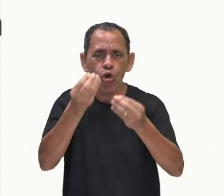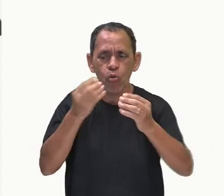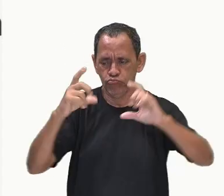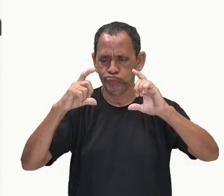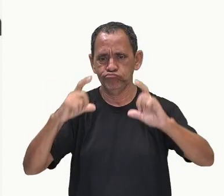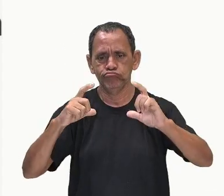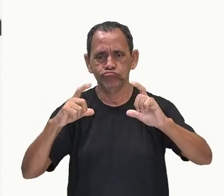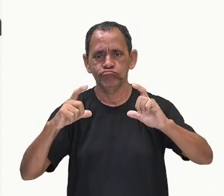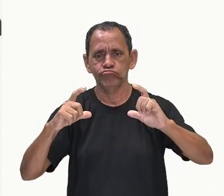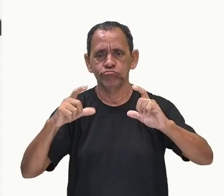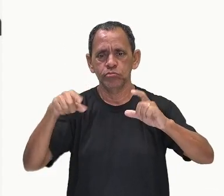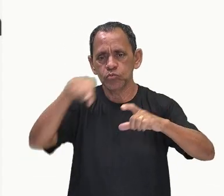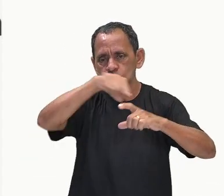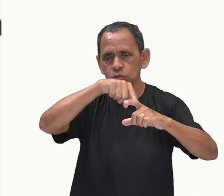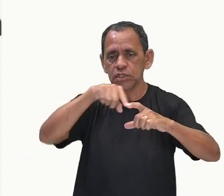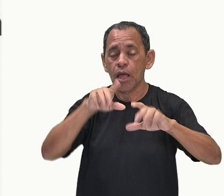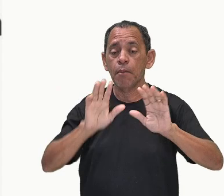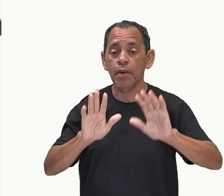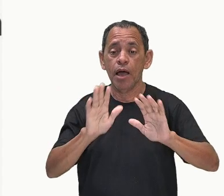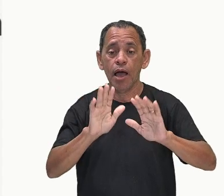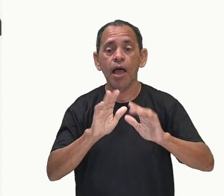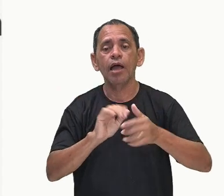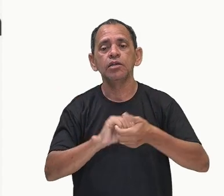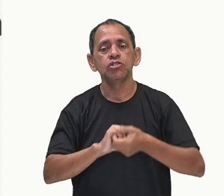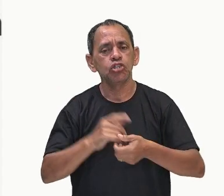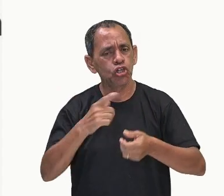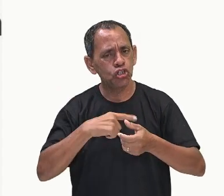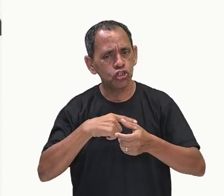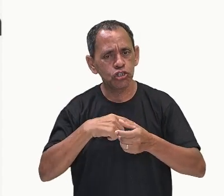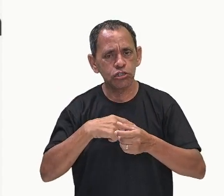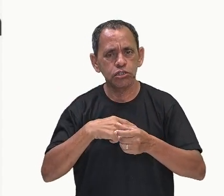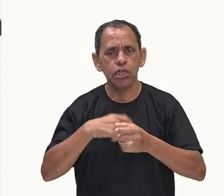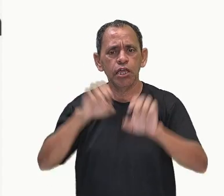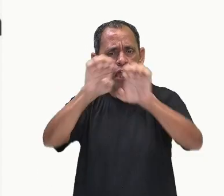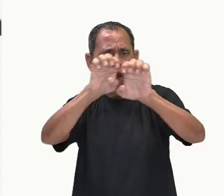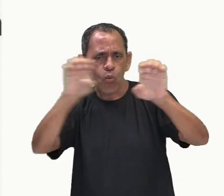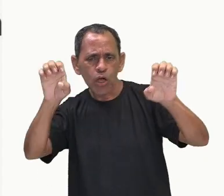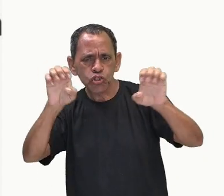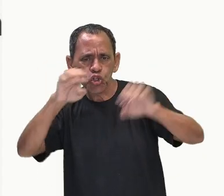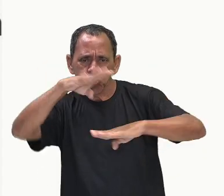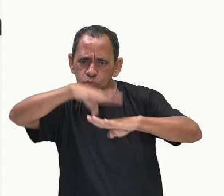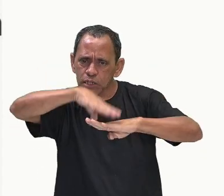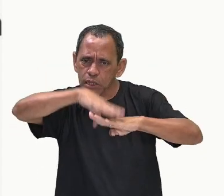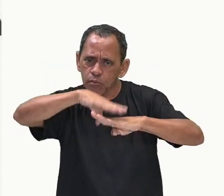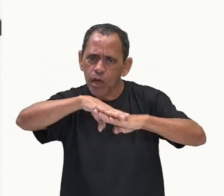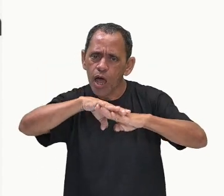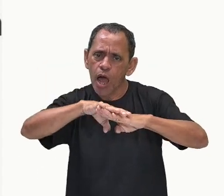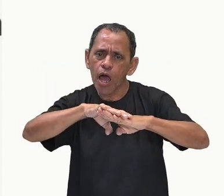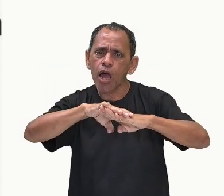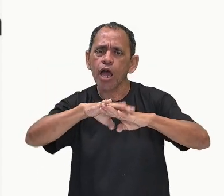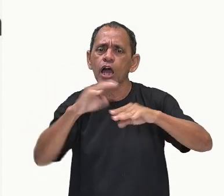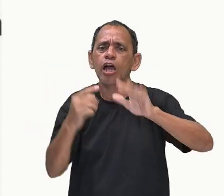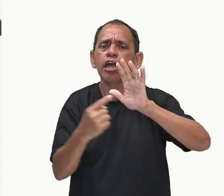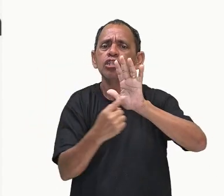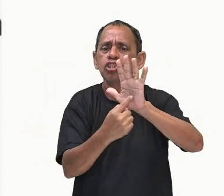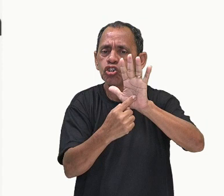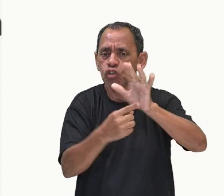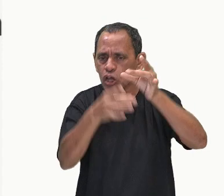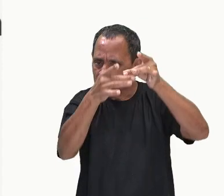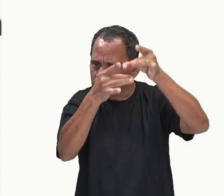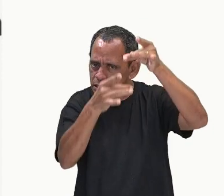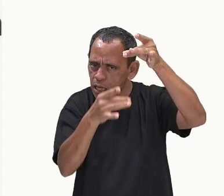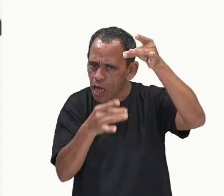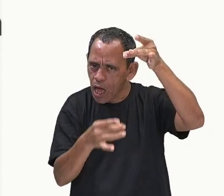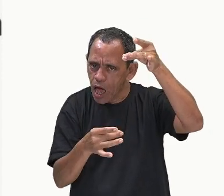elementos matemáticos, a gente descreve dessa forma, tá? Então, tudo que estiver aí na nossa